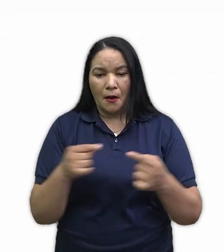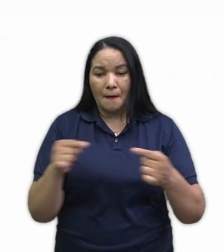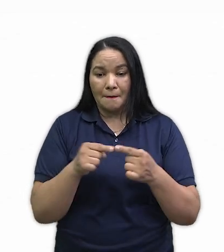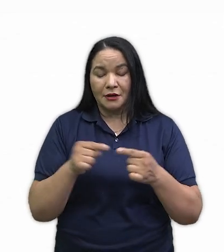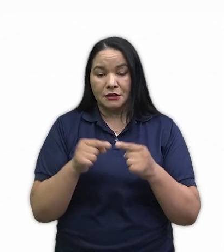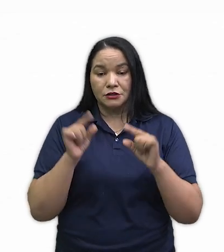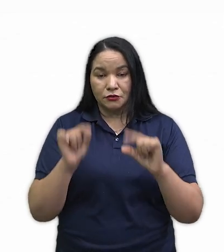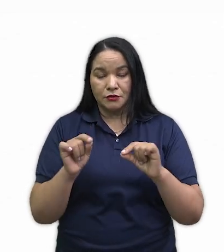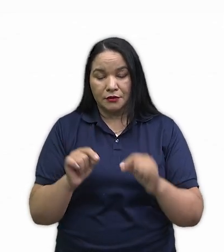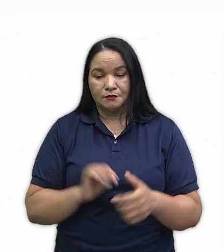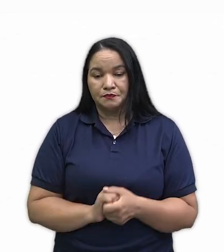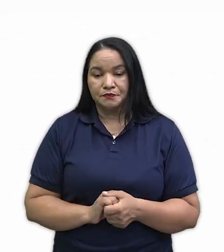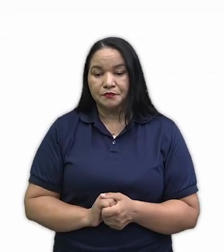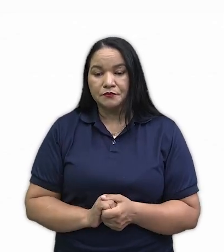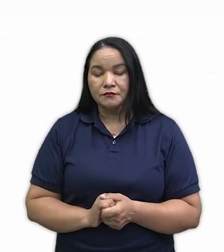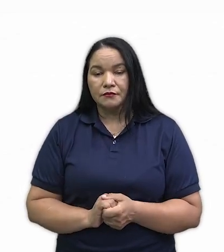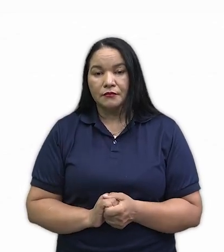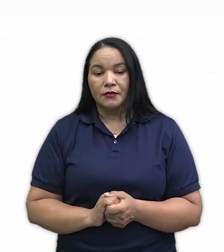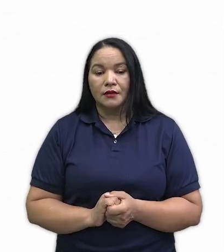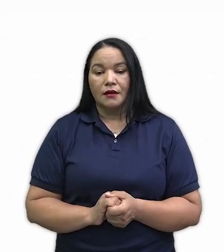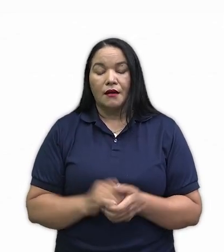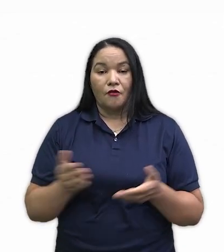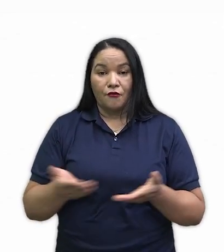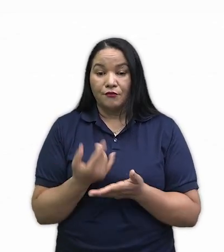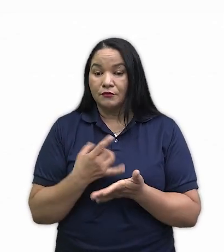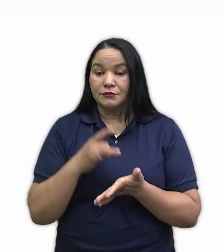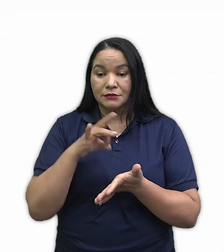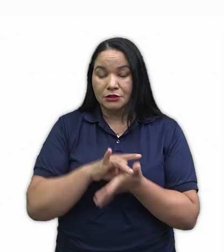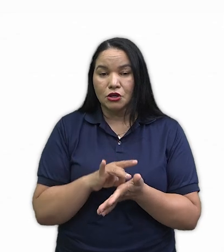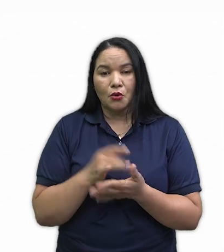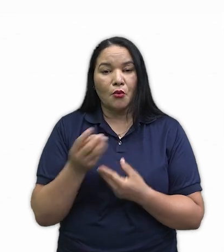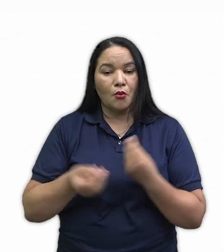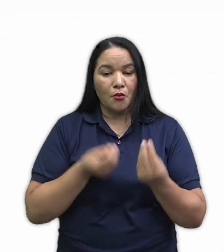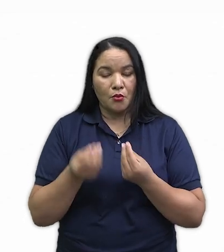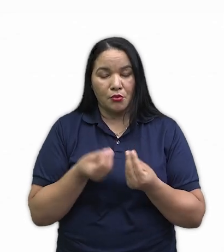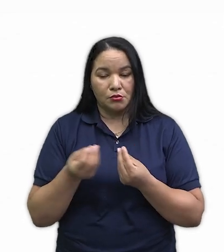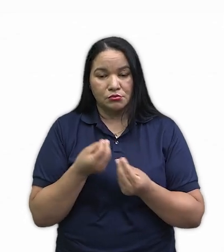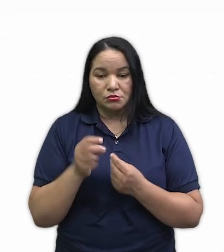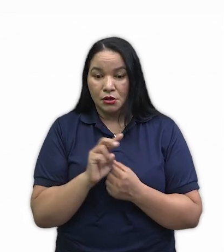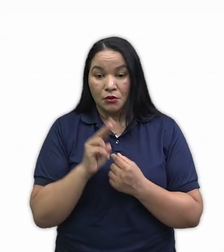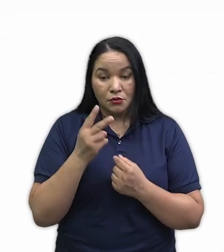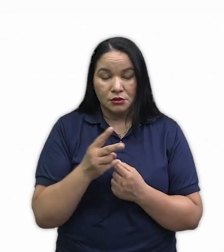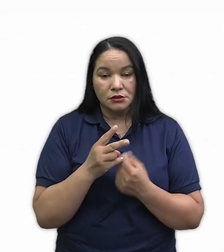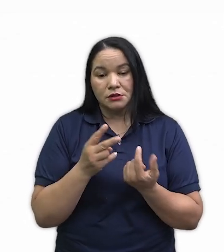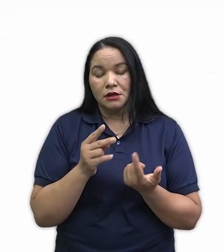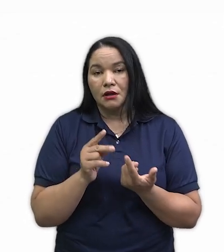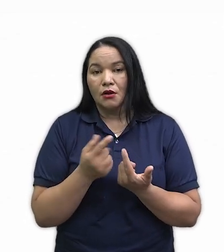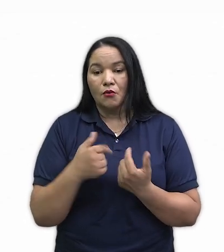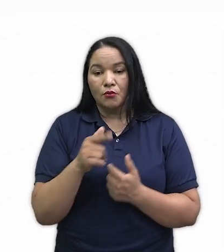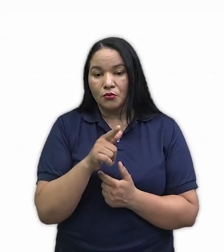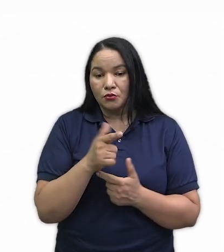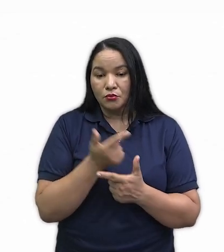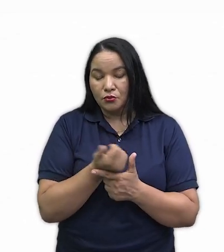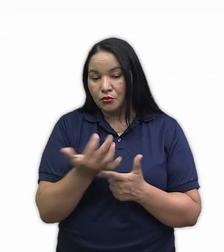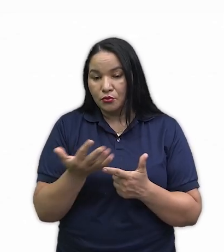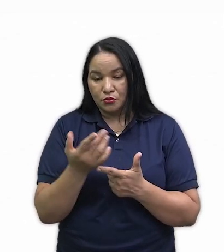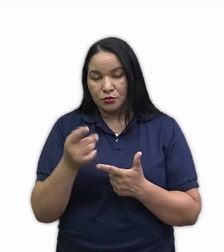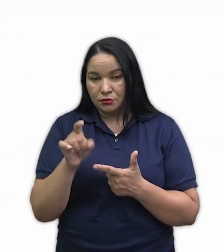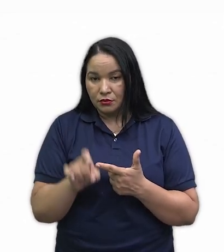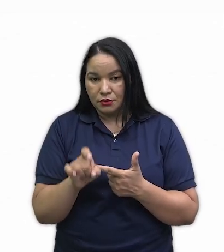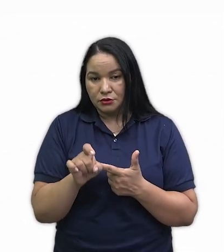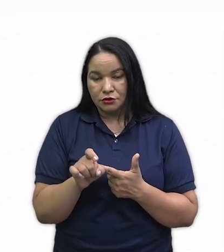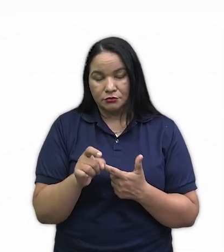aplicação, né, na prática de como que a gente pode, de repente, reconhecer o logaritmo no